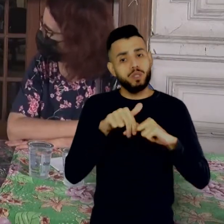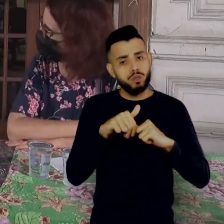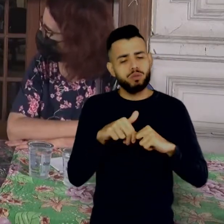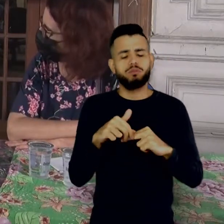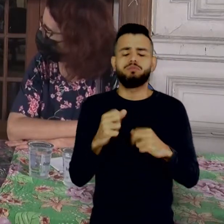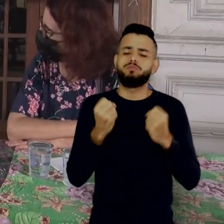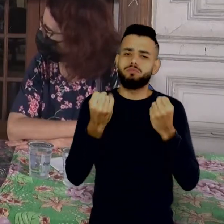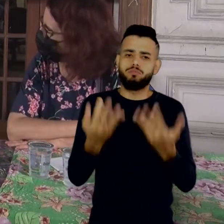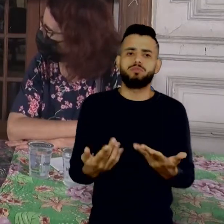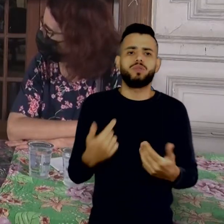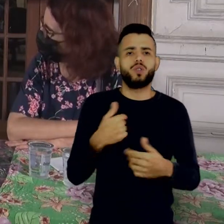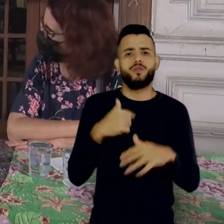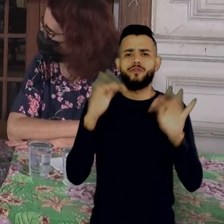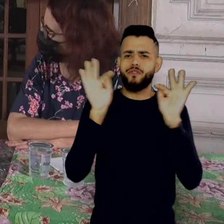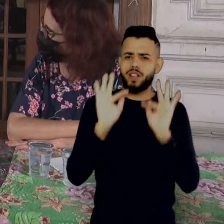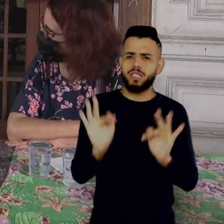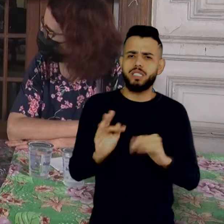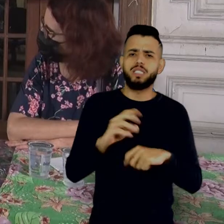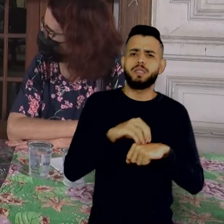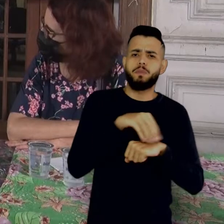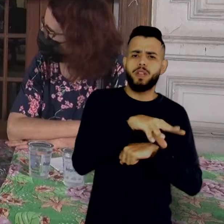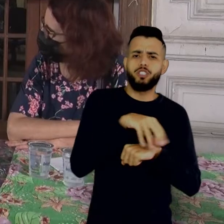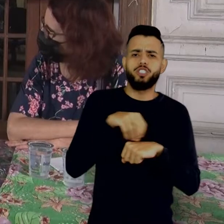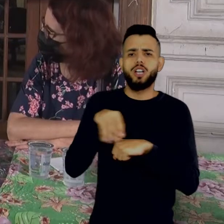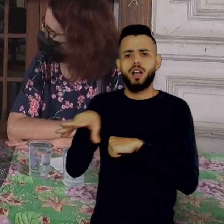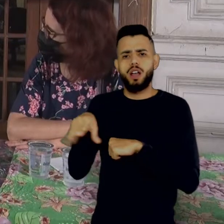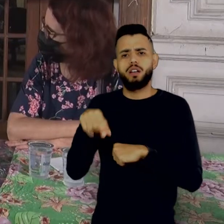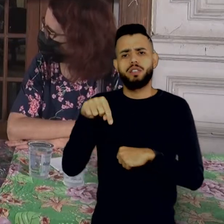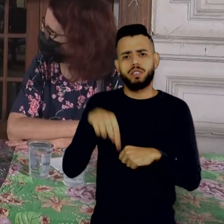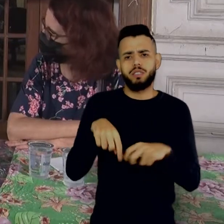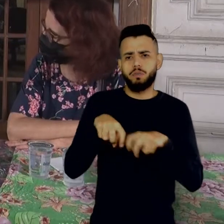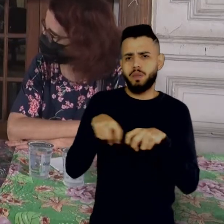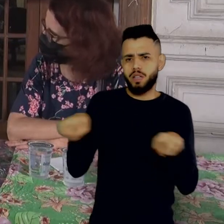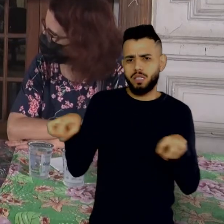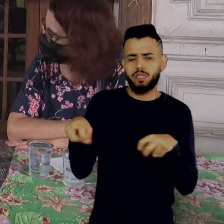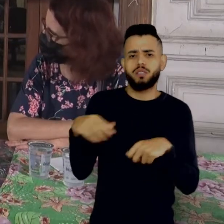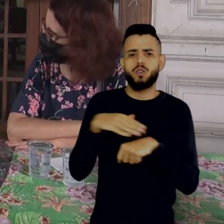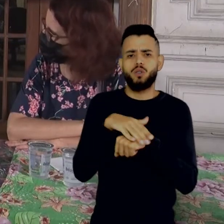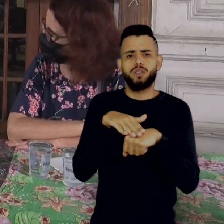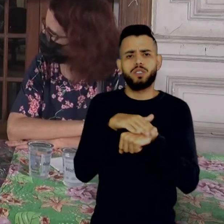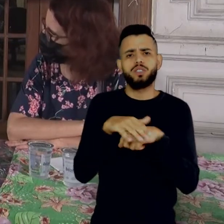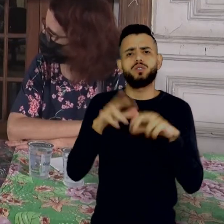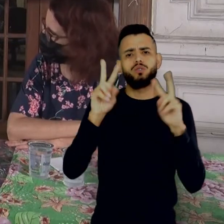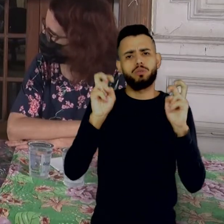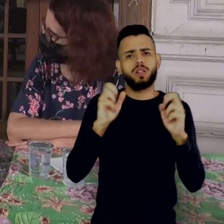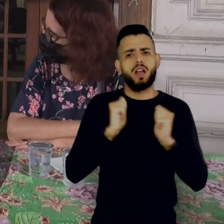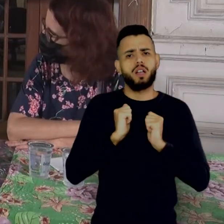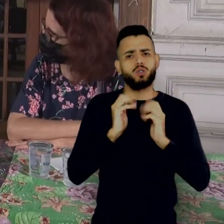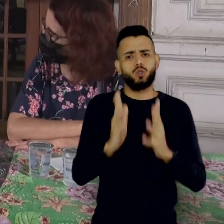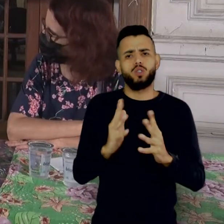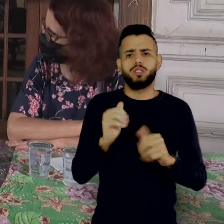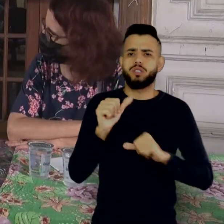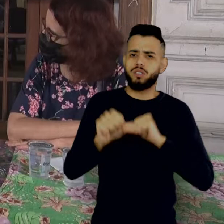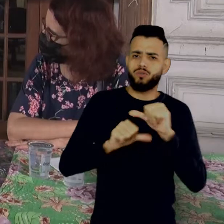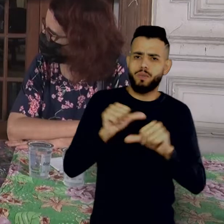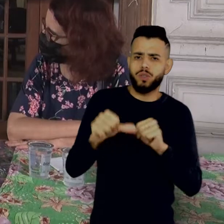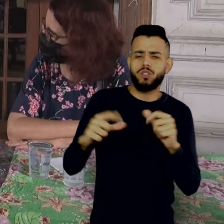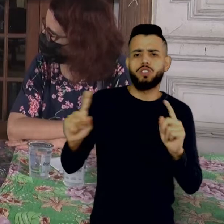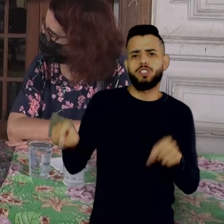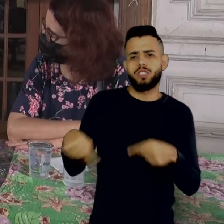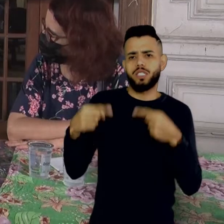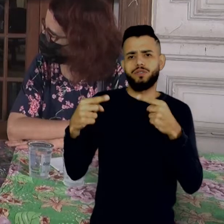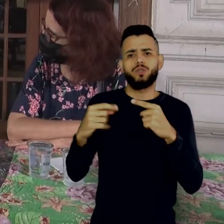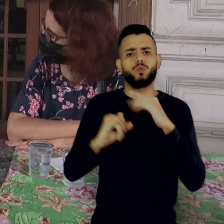feliz de mediar essa mesa e fazer essa conversa sobre ações, transformações e